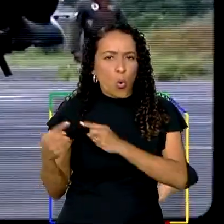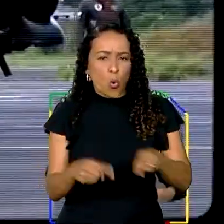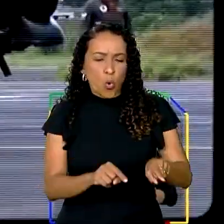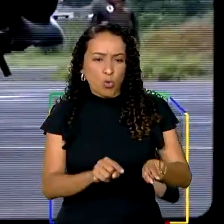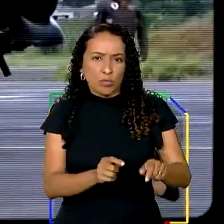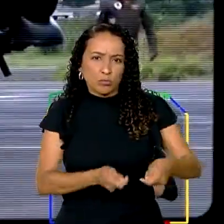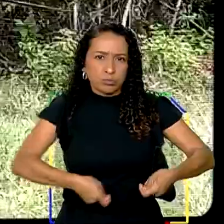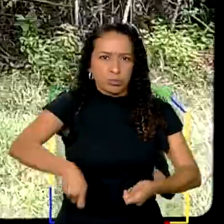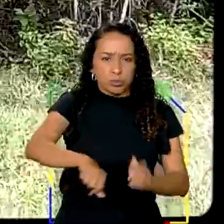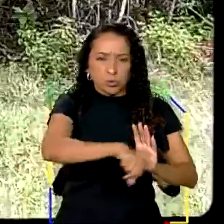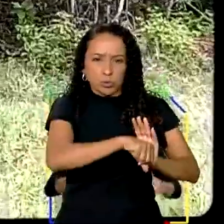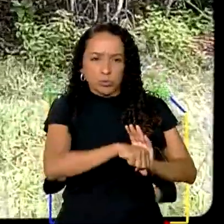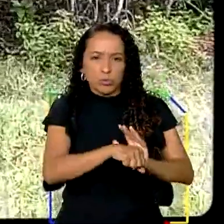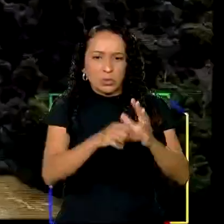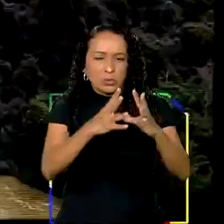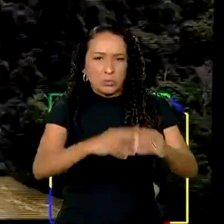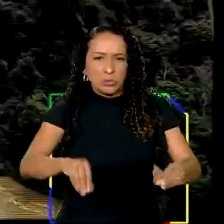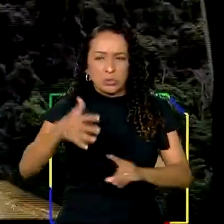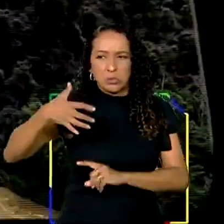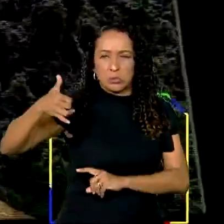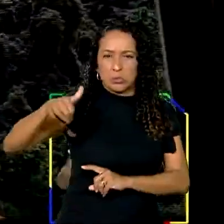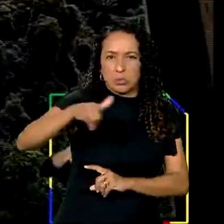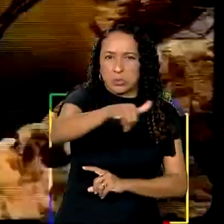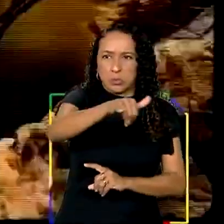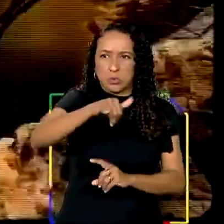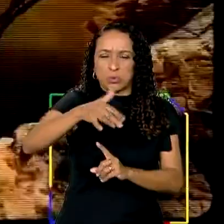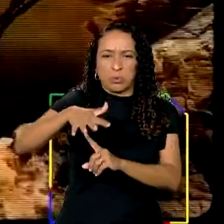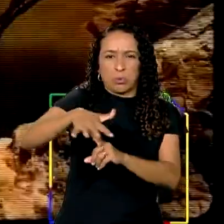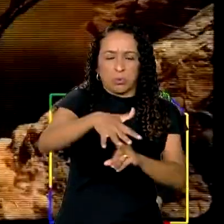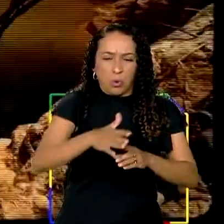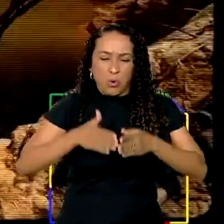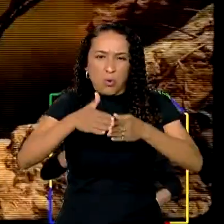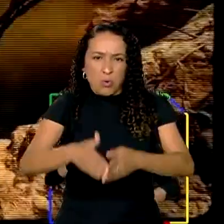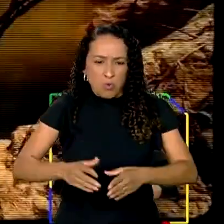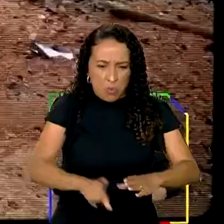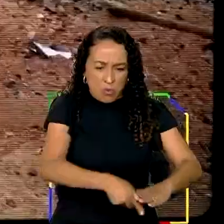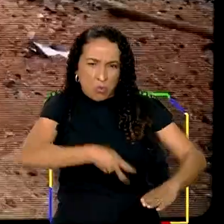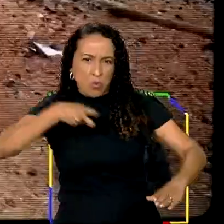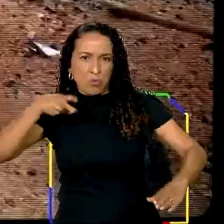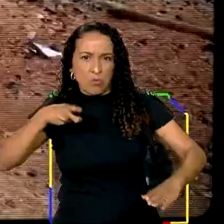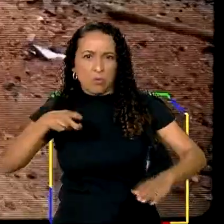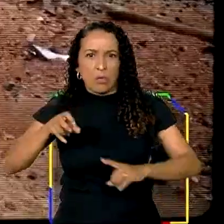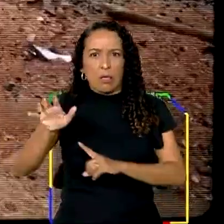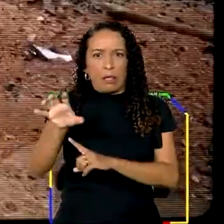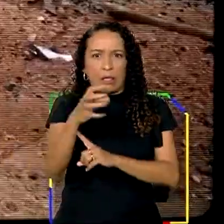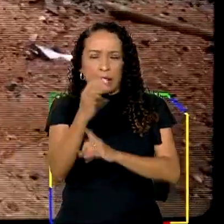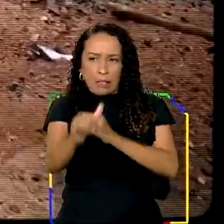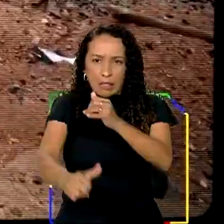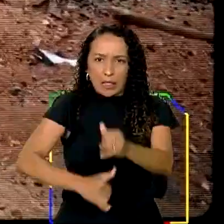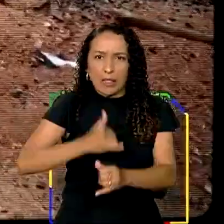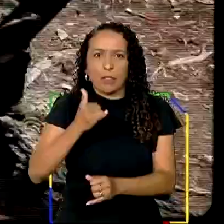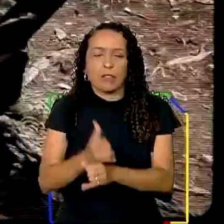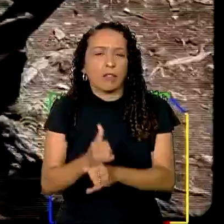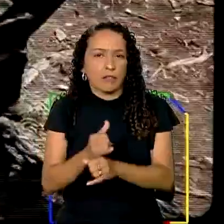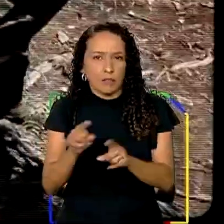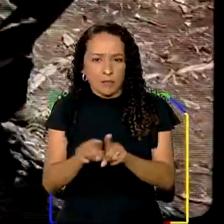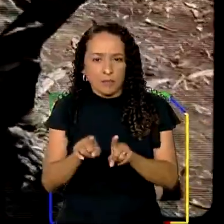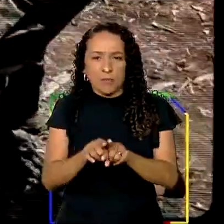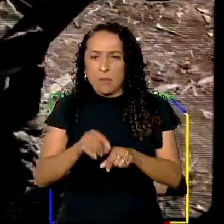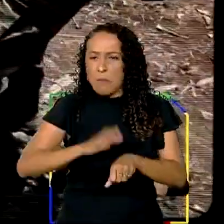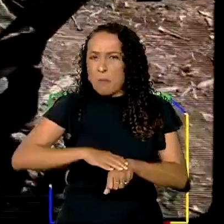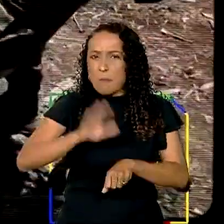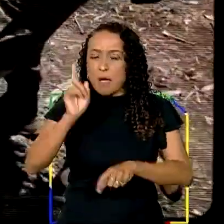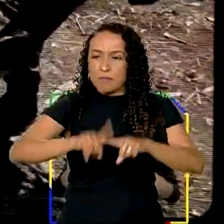ilegal destruiu aviões, lanchas, helicópteros, máquinas de dragagem, antenas de internet via satélite e